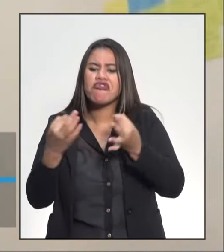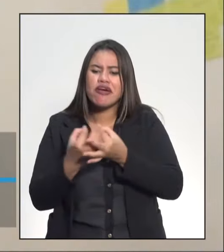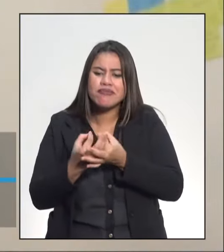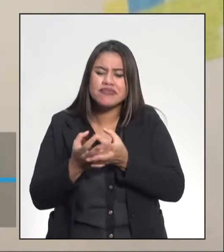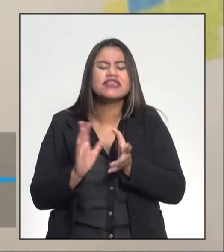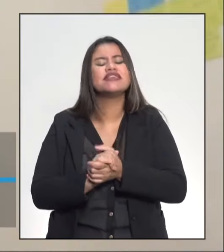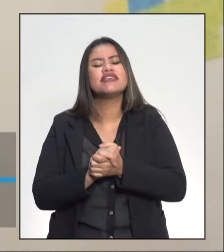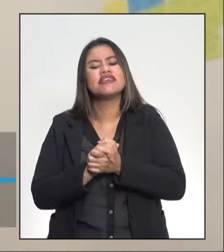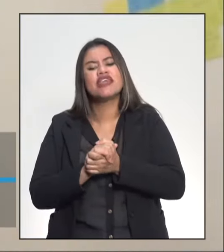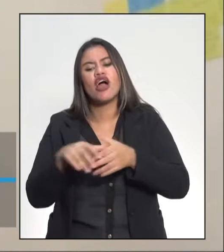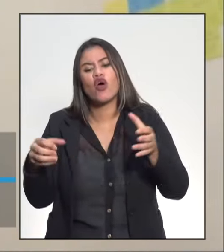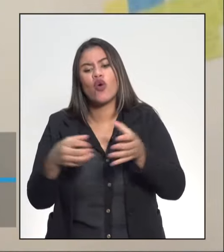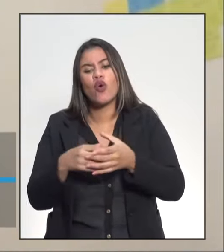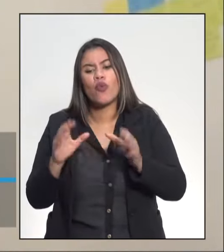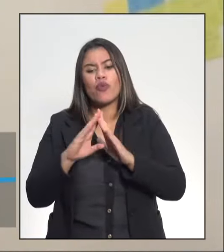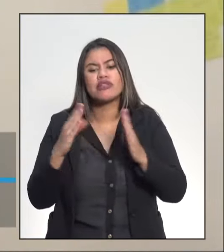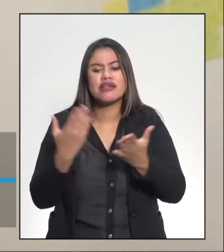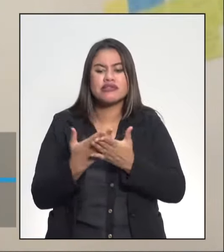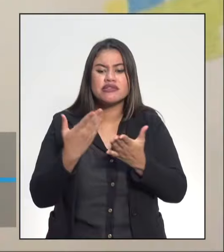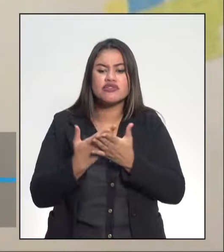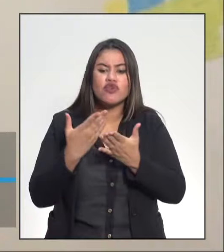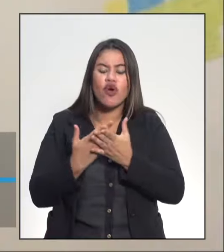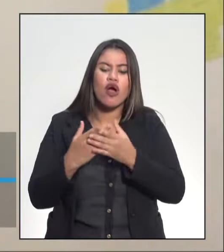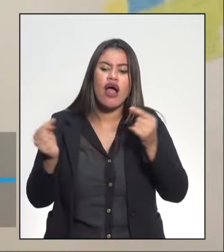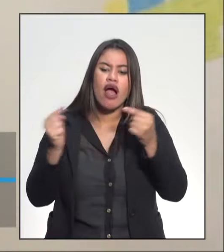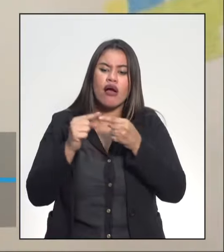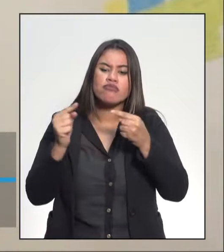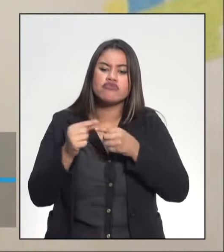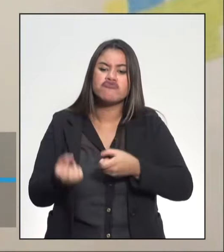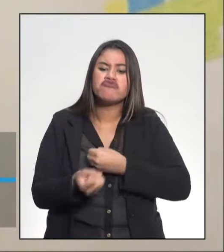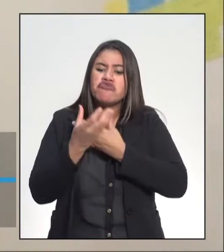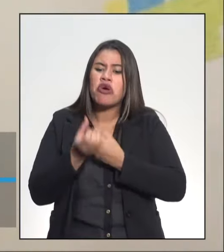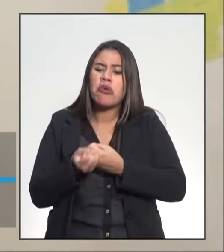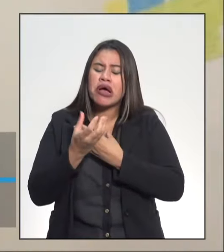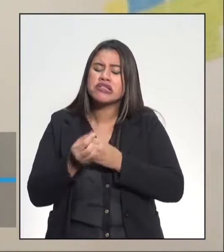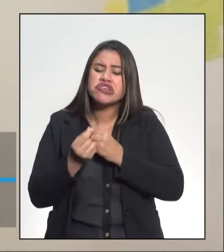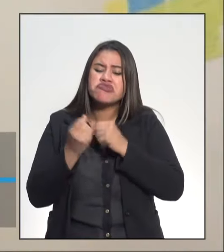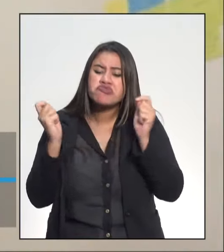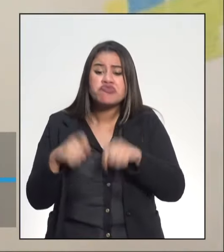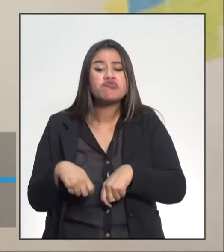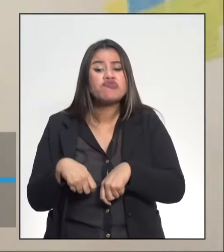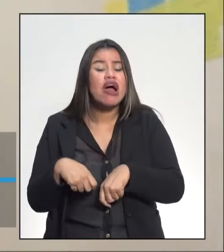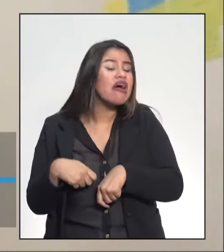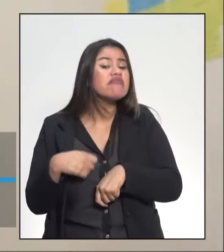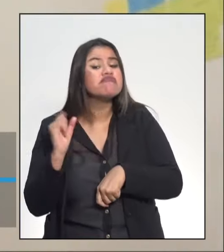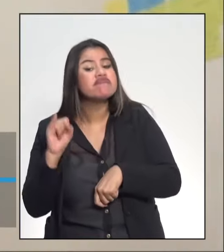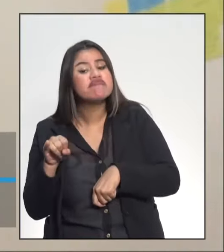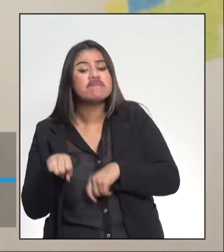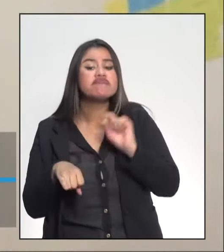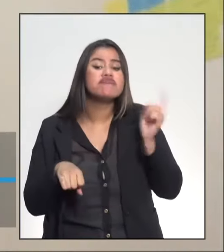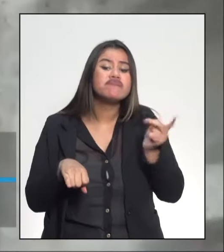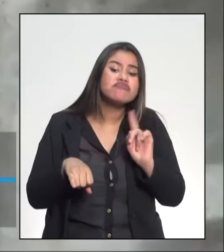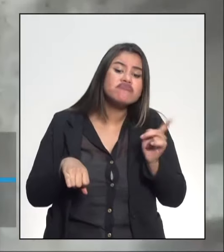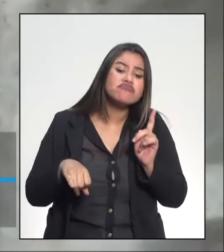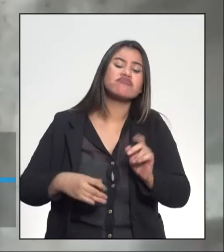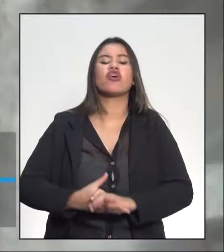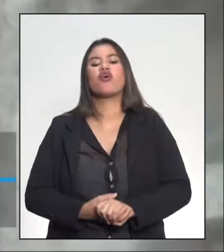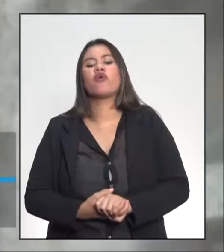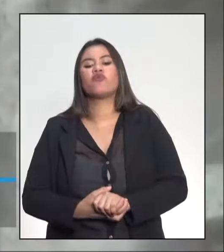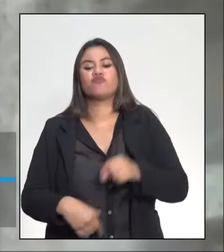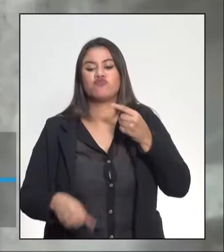eu recebo no grupo da escola? Será que essa é uma fonte também de informação? O vocês acham? Sim ou não? Olha, teve